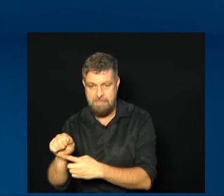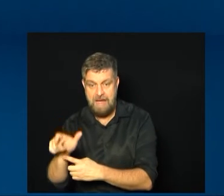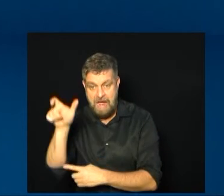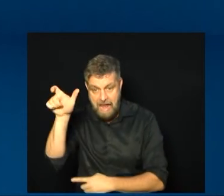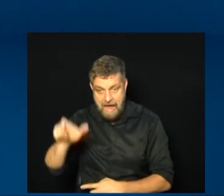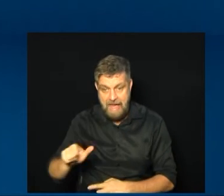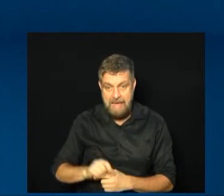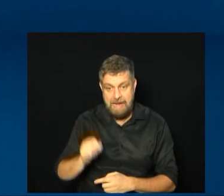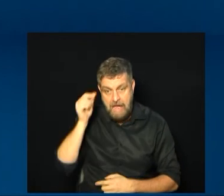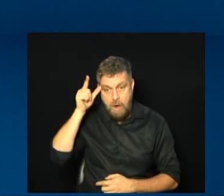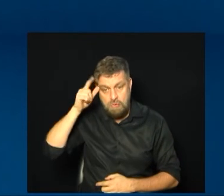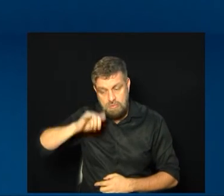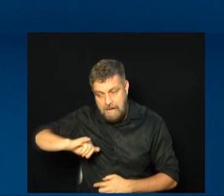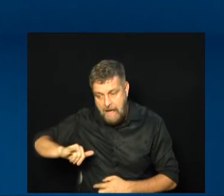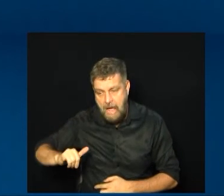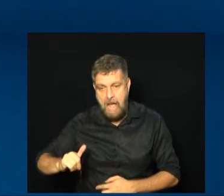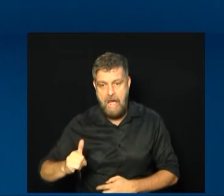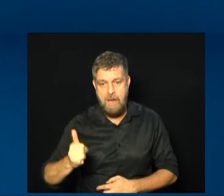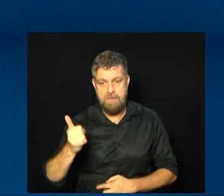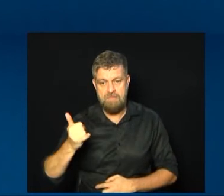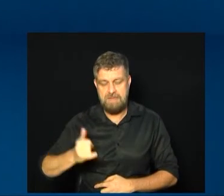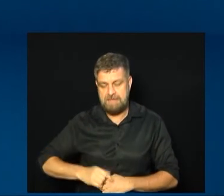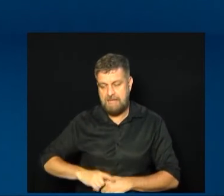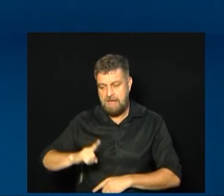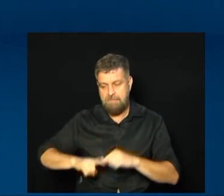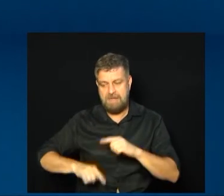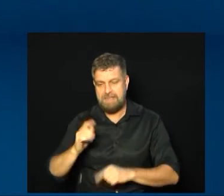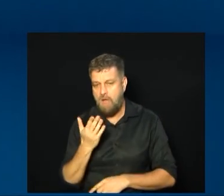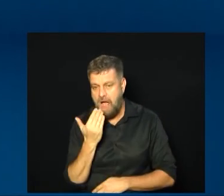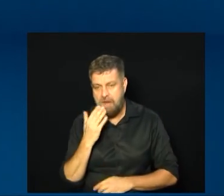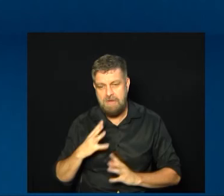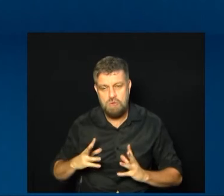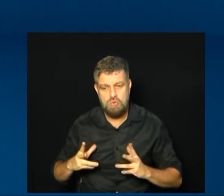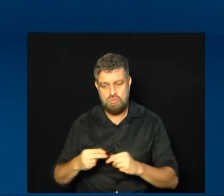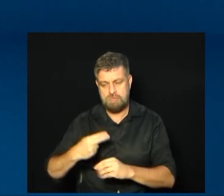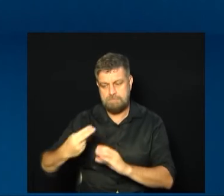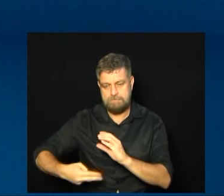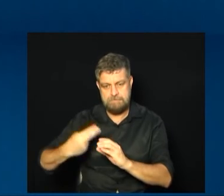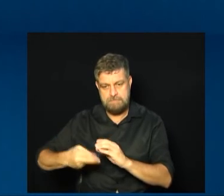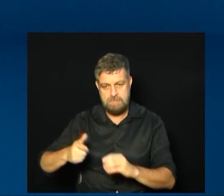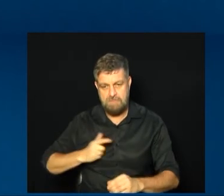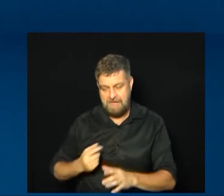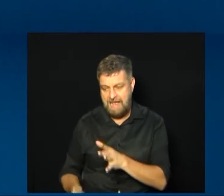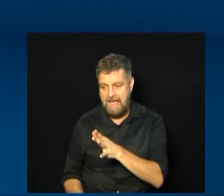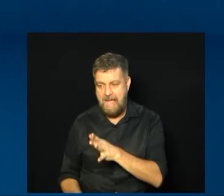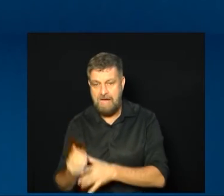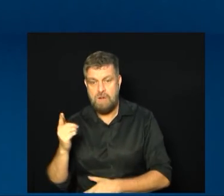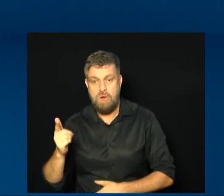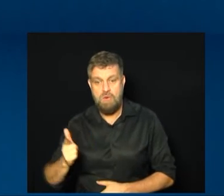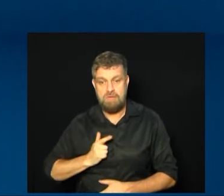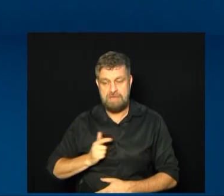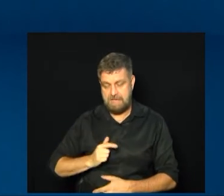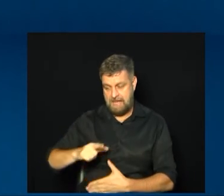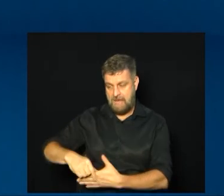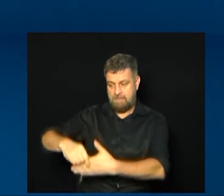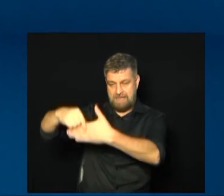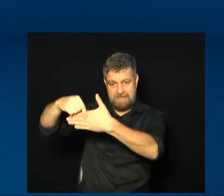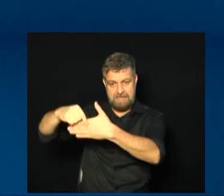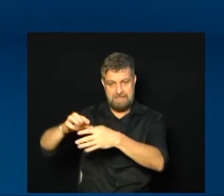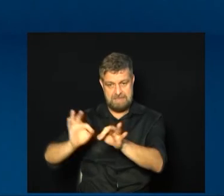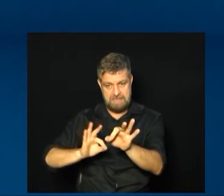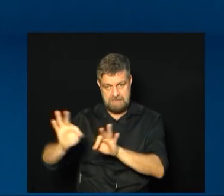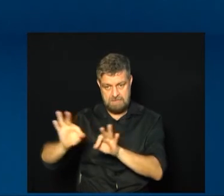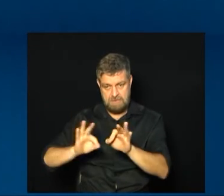da cultura de aproveitamento integral dos alimentos, criadora do movimento Deus Xepa, além de estar à frente de outros